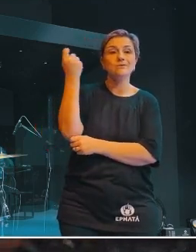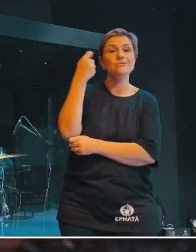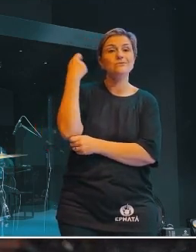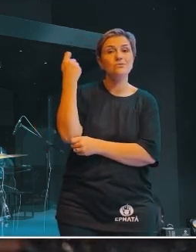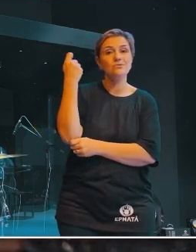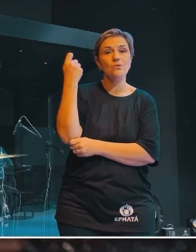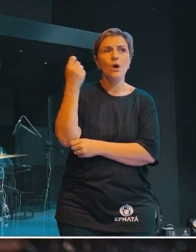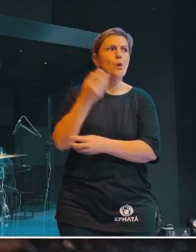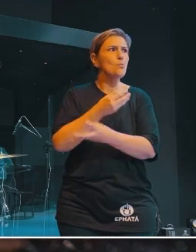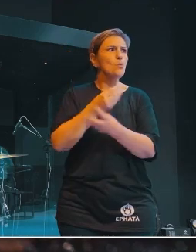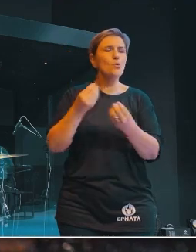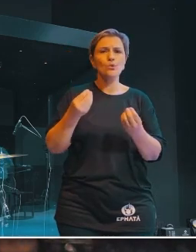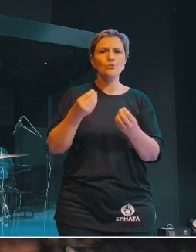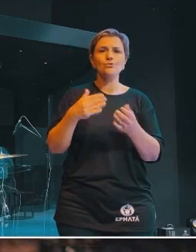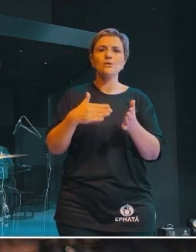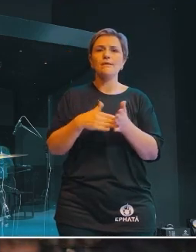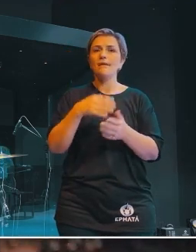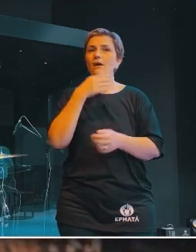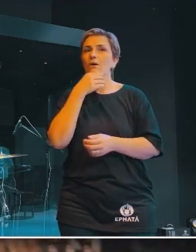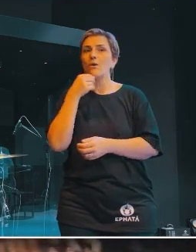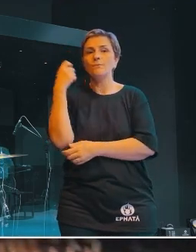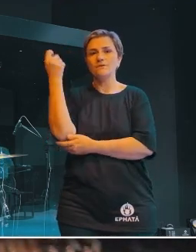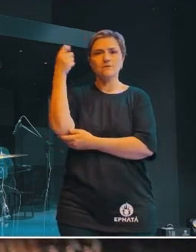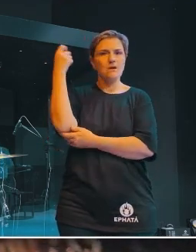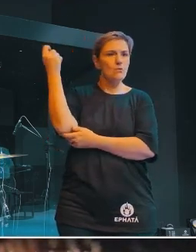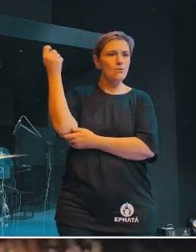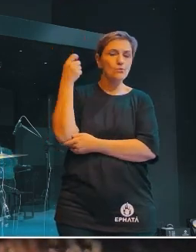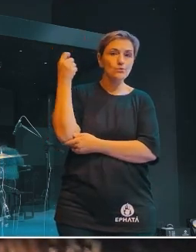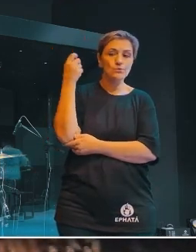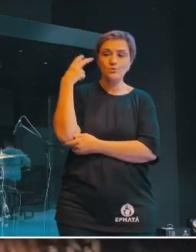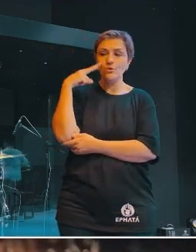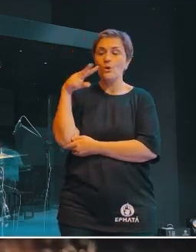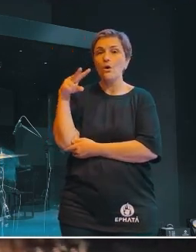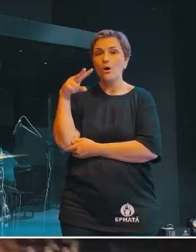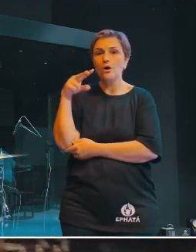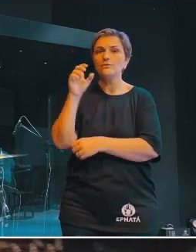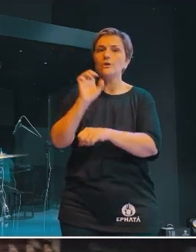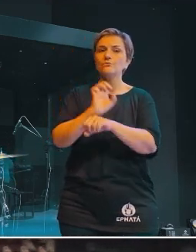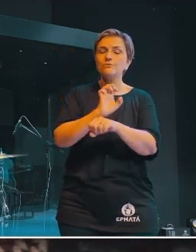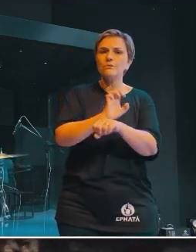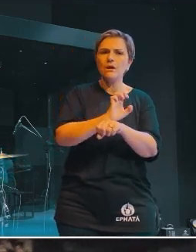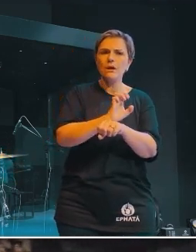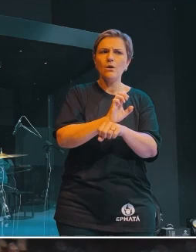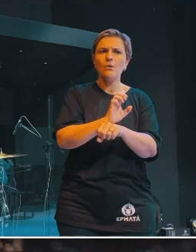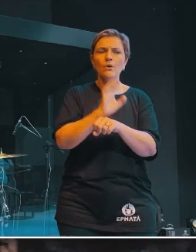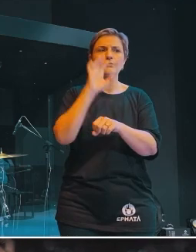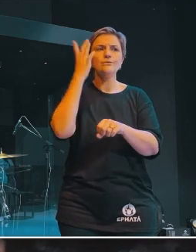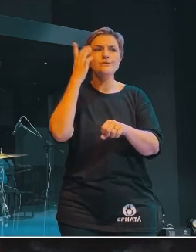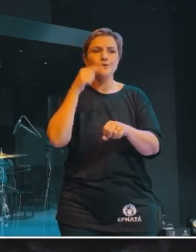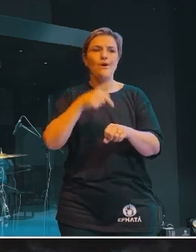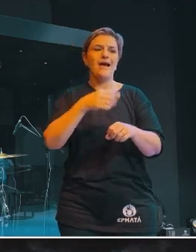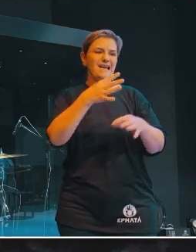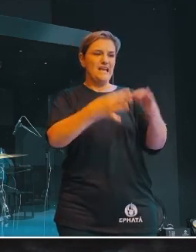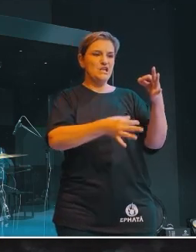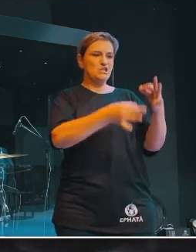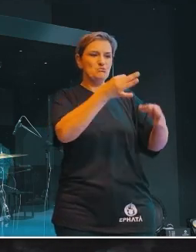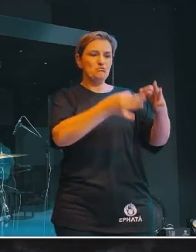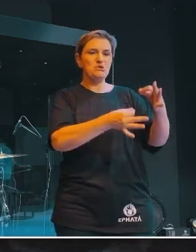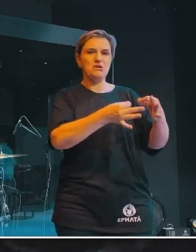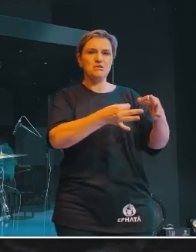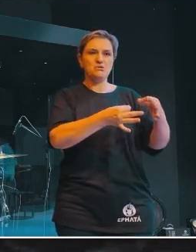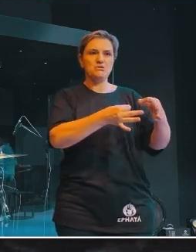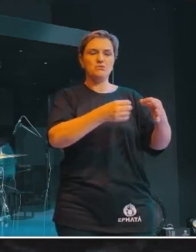muitos gaúchos olham para aquilo que aconteceu no estado do Rio Grande do Sul e dizem: pastor, é juízo.